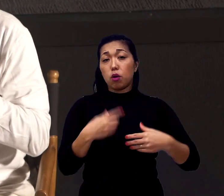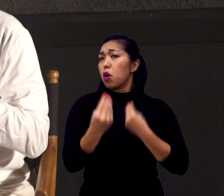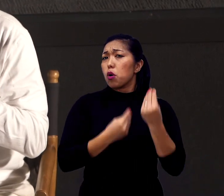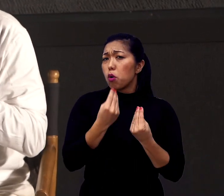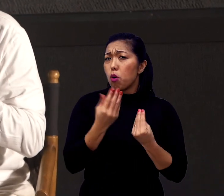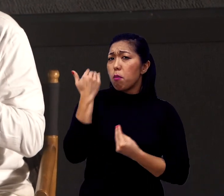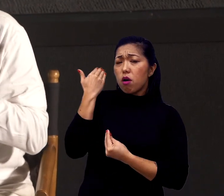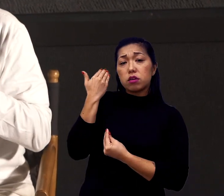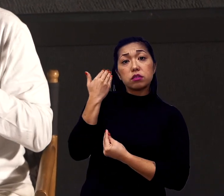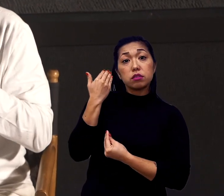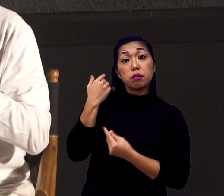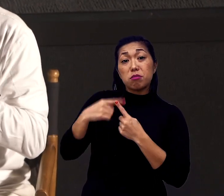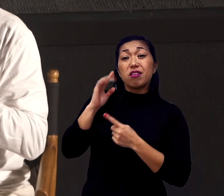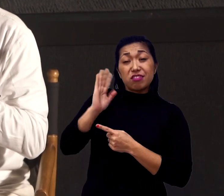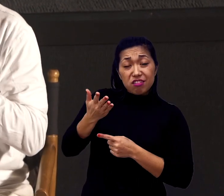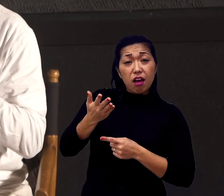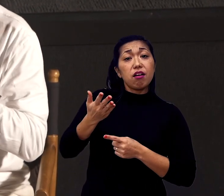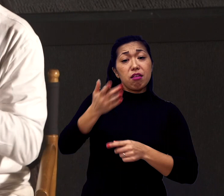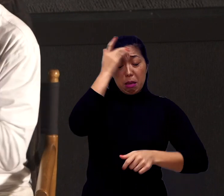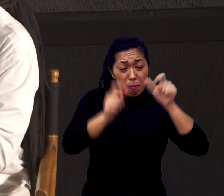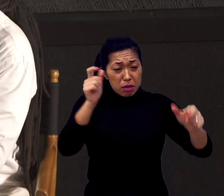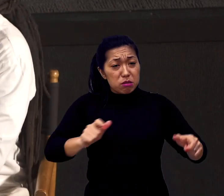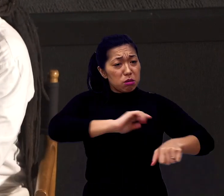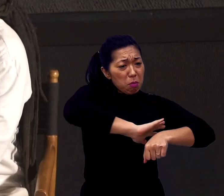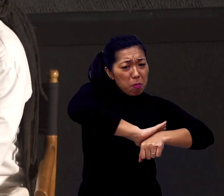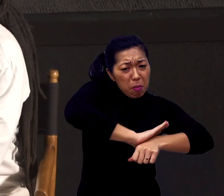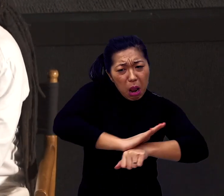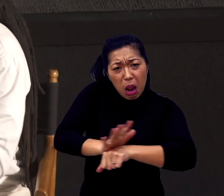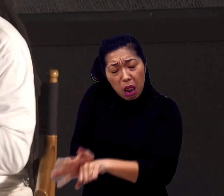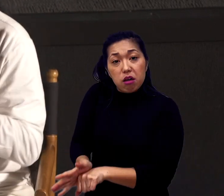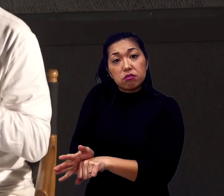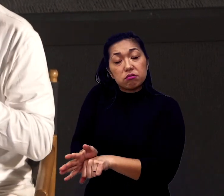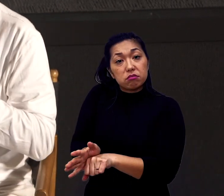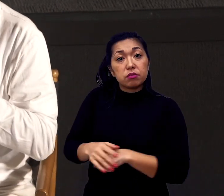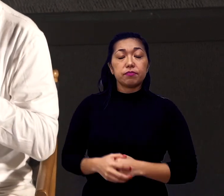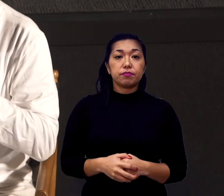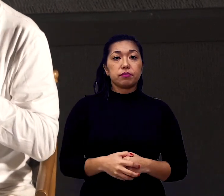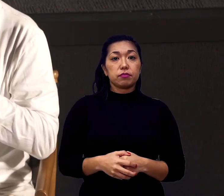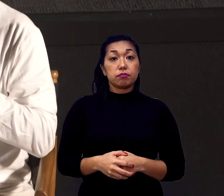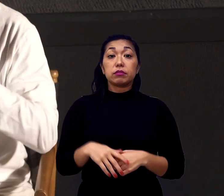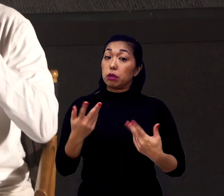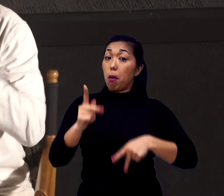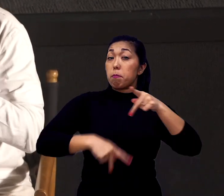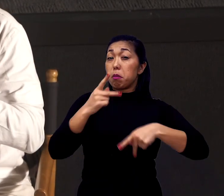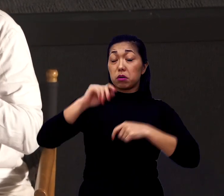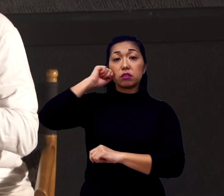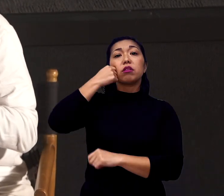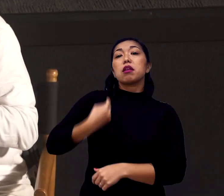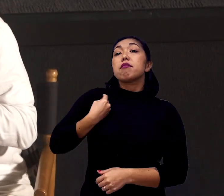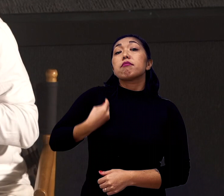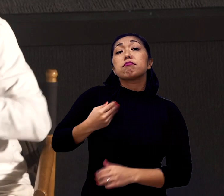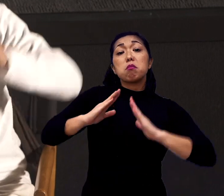se você já tinha a Ku Klux Klan, todo um movimento de genocídio e extermínio das pessoas negras? Aí a população